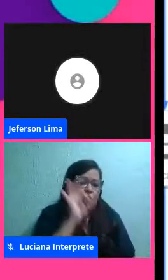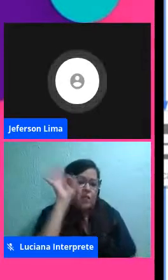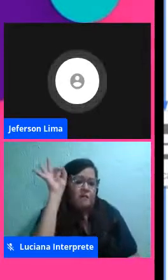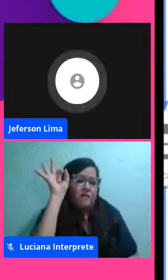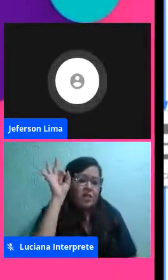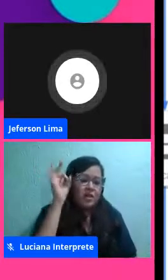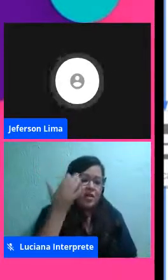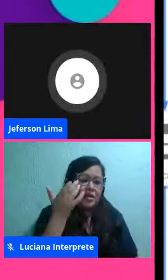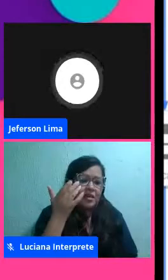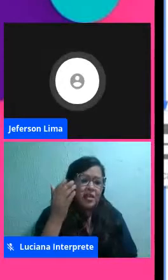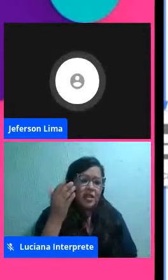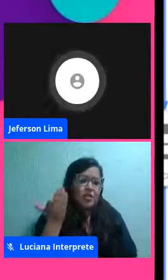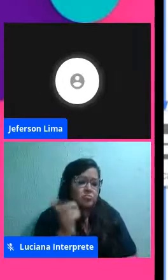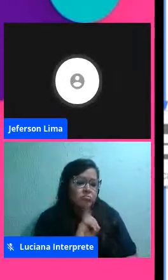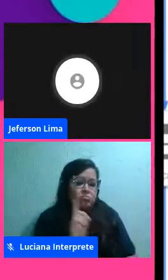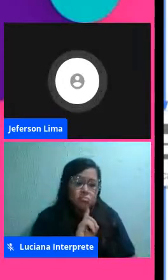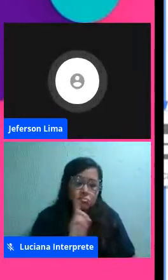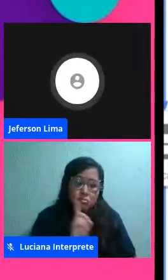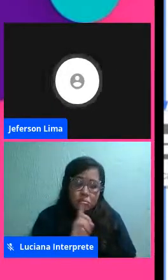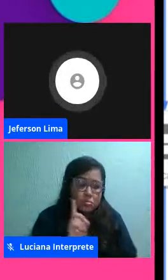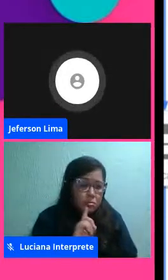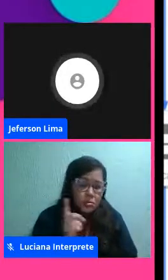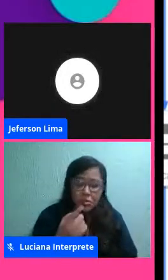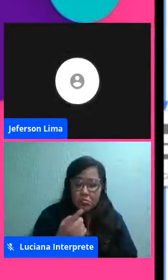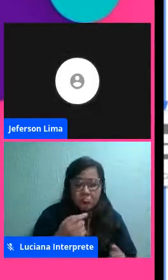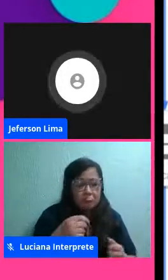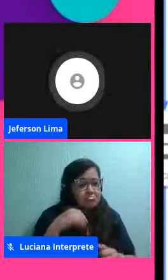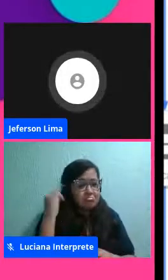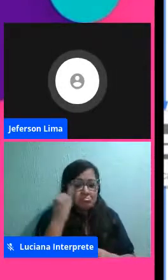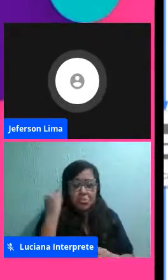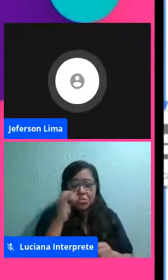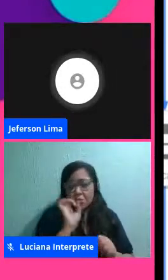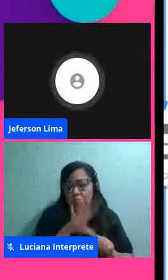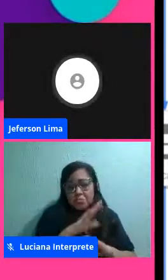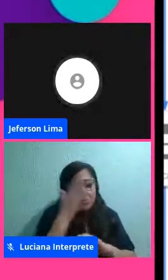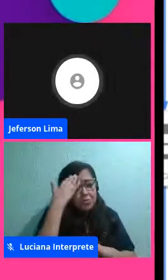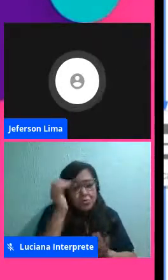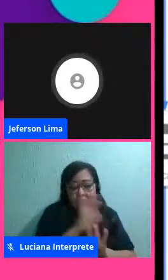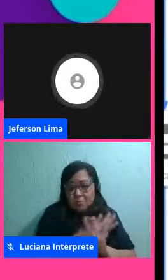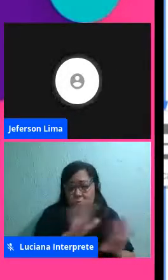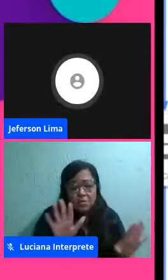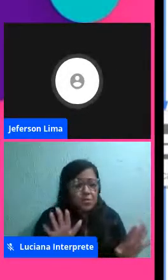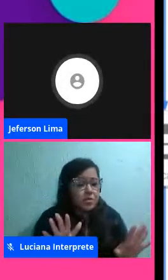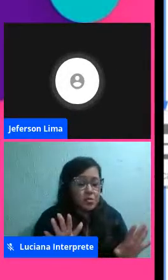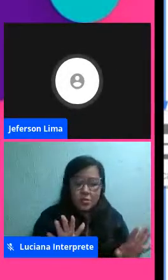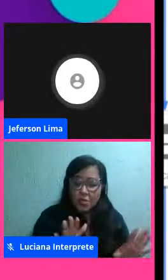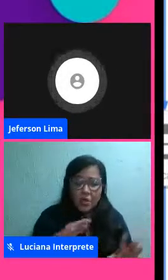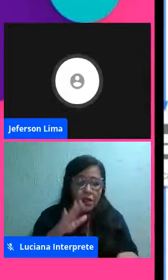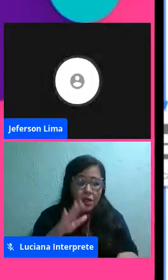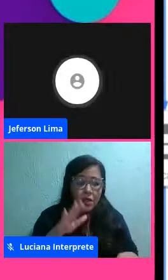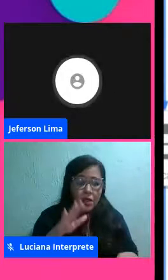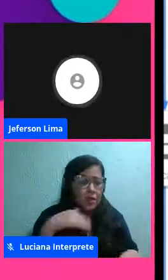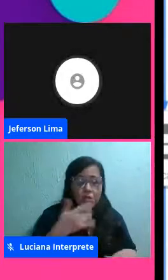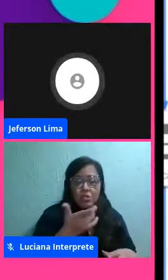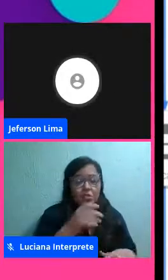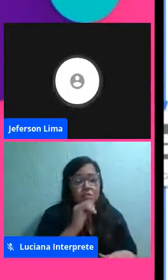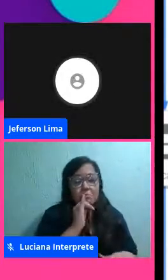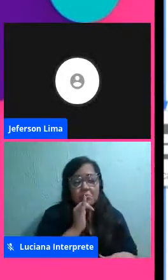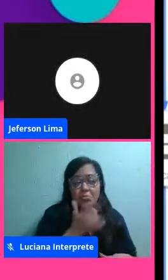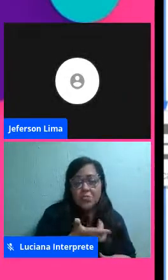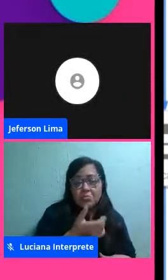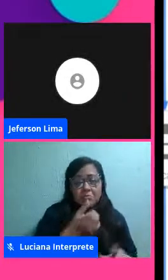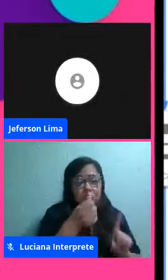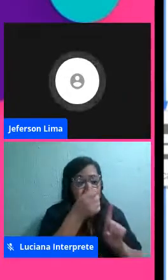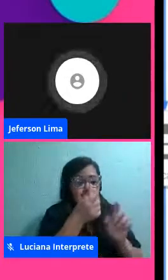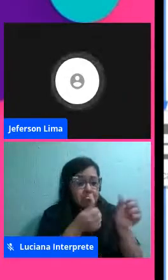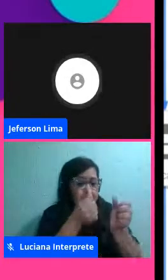certo? Era muito mais importante para mim só saber mesmo que, ó, a média daquele dia lá, que já se passaram 6 meses, foi essa temperatura aqui, né?